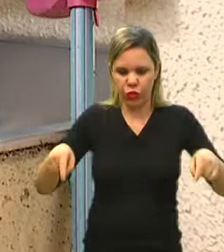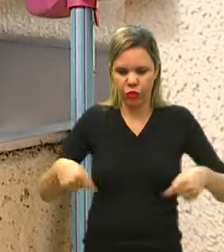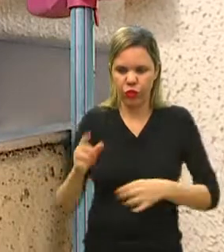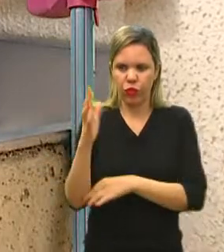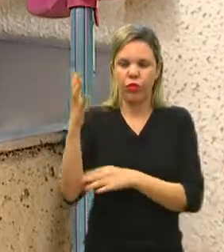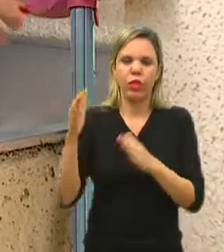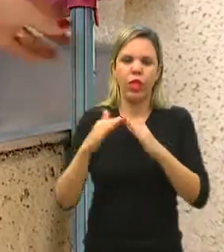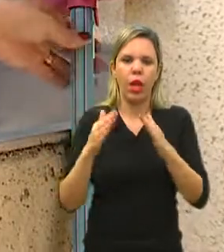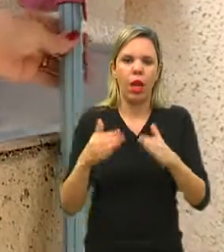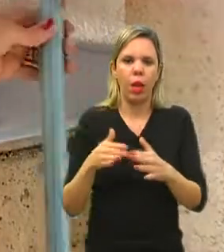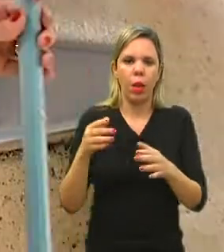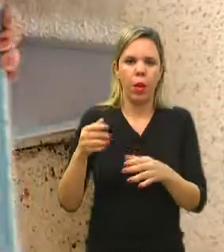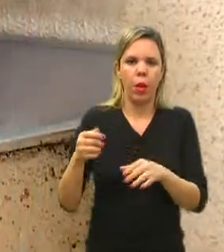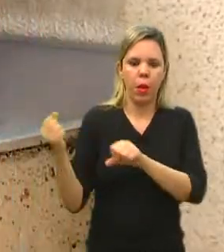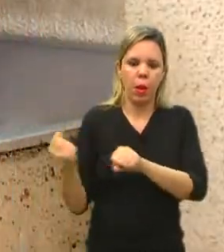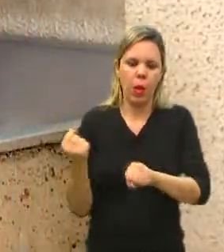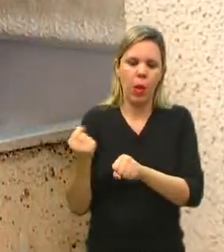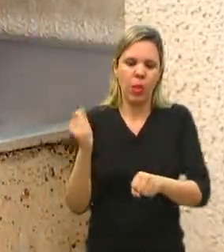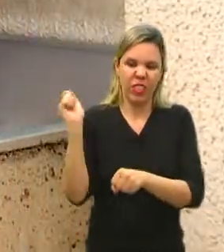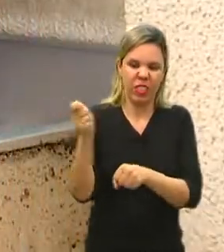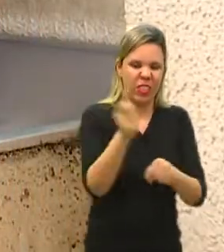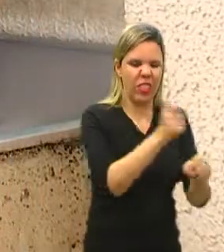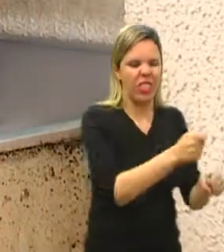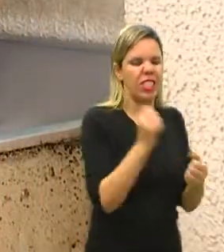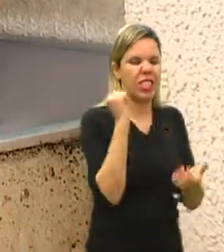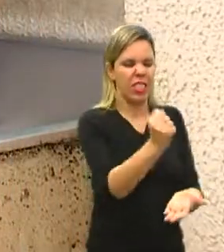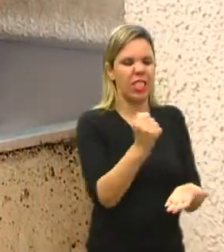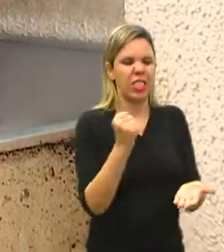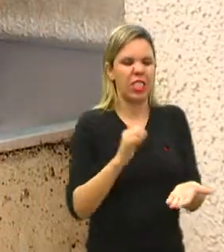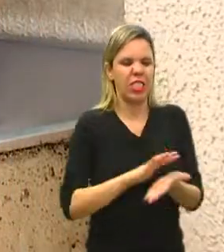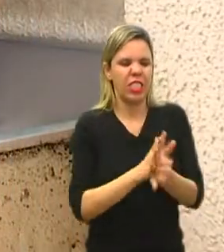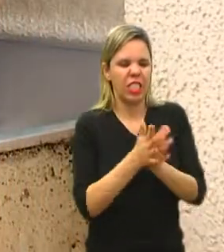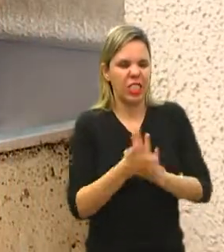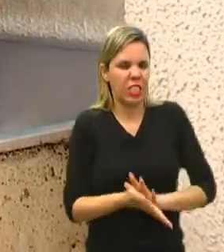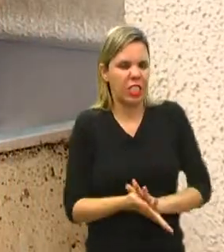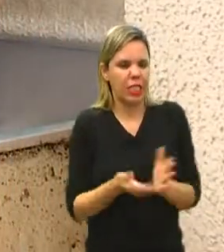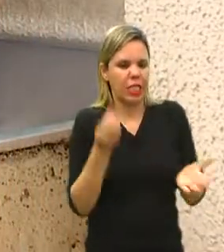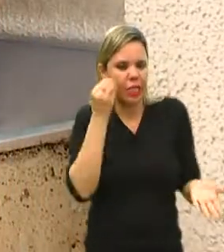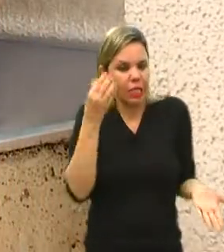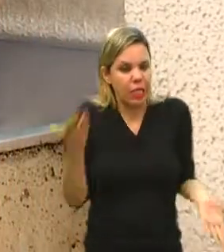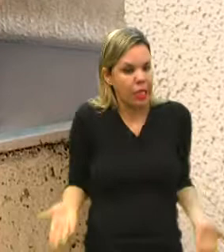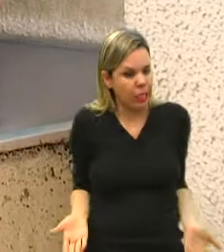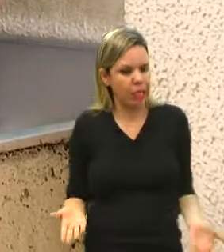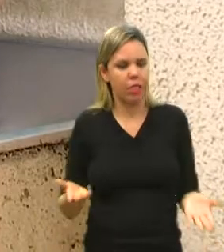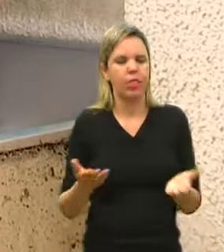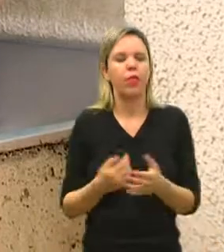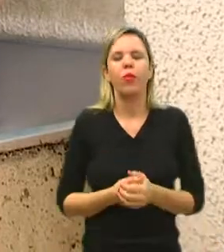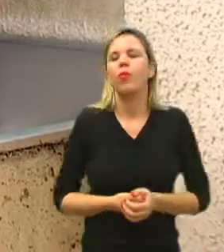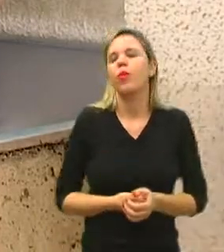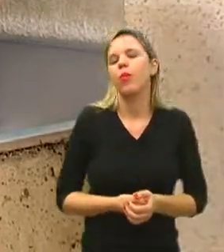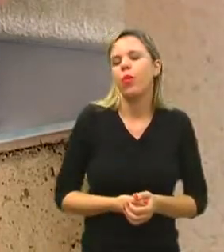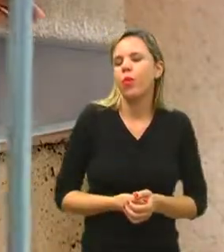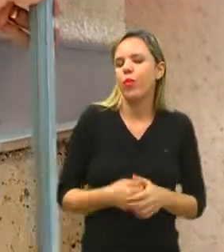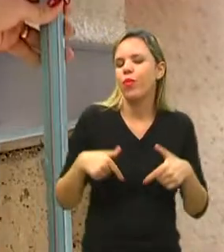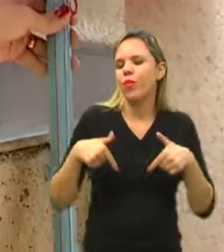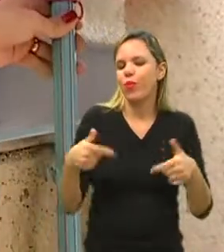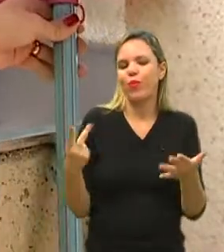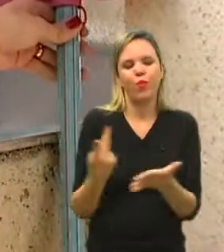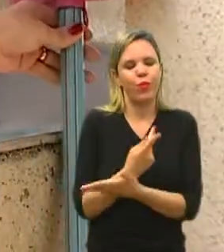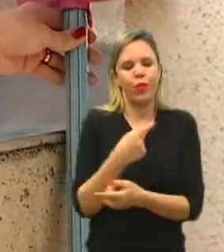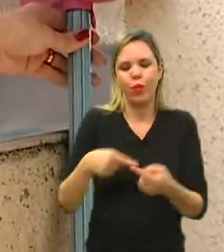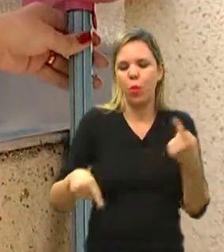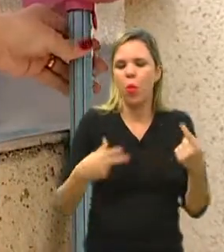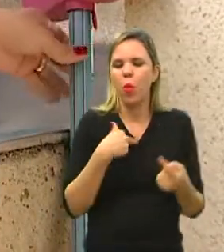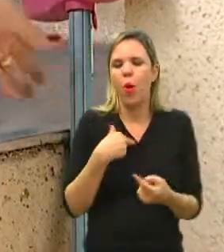no quintal é pegar uma vassoura e sair correndo atrás do animal para tentar matar. Pois é, só que essa